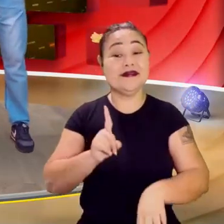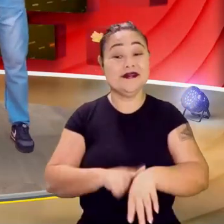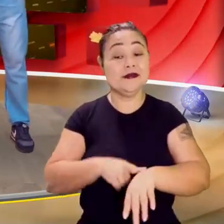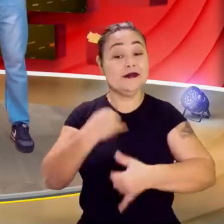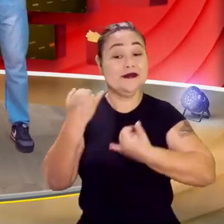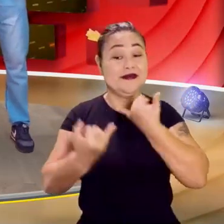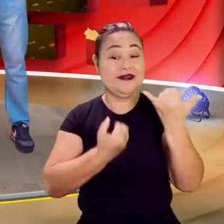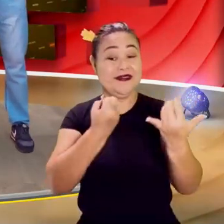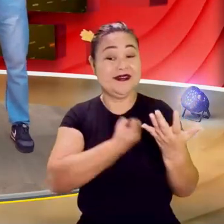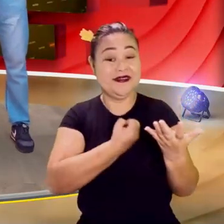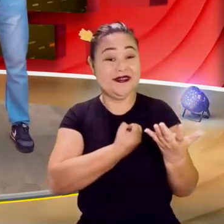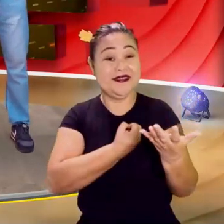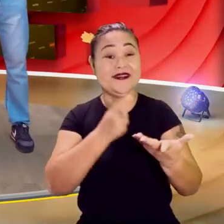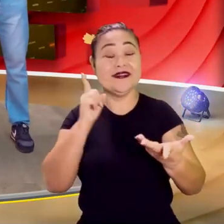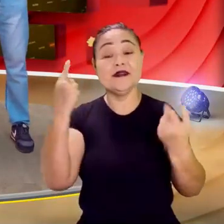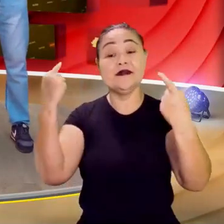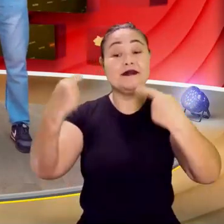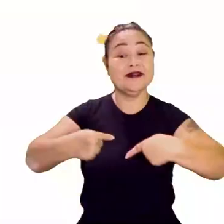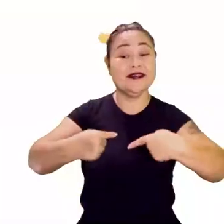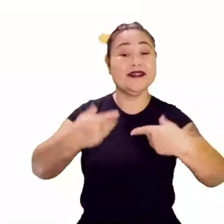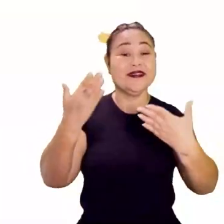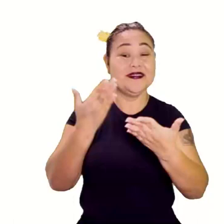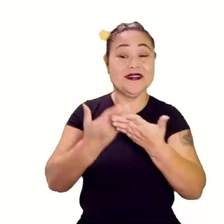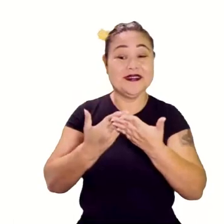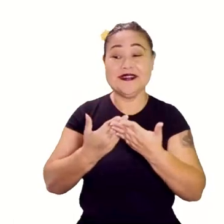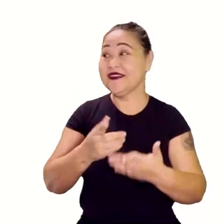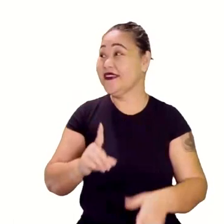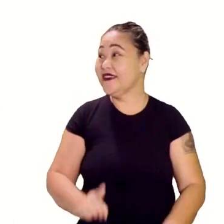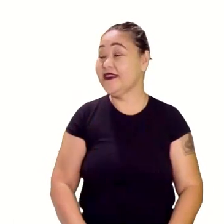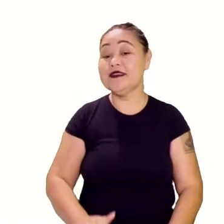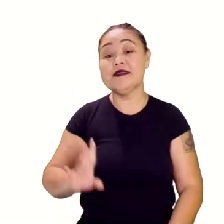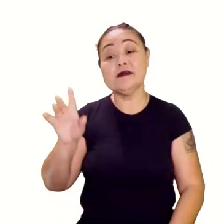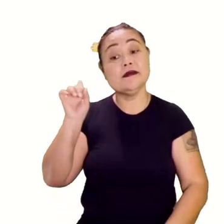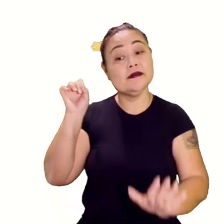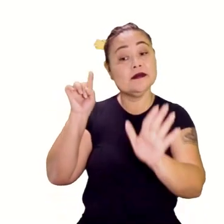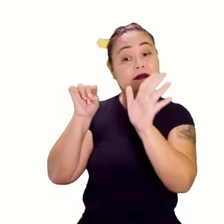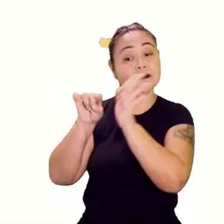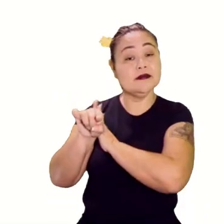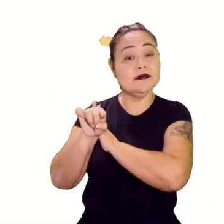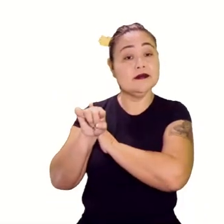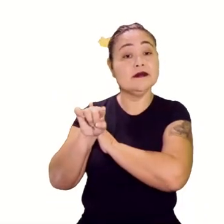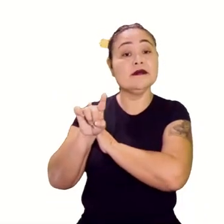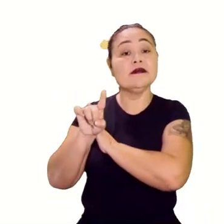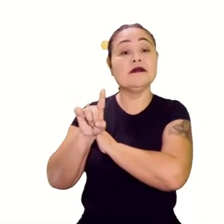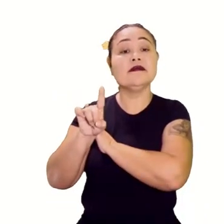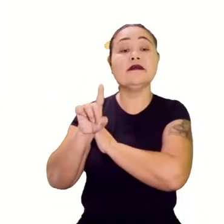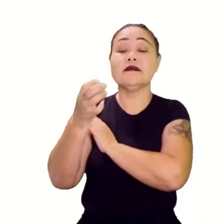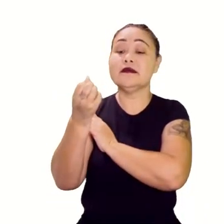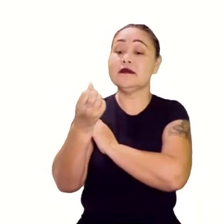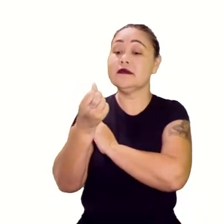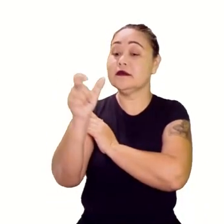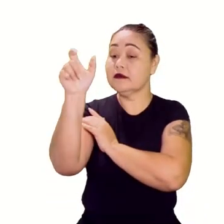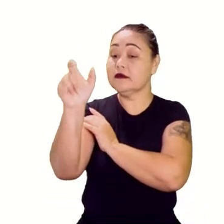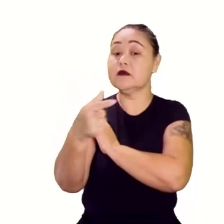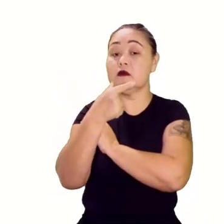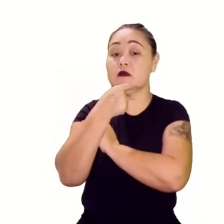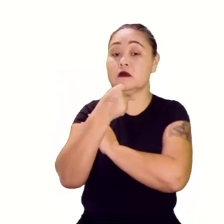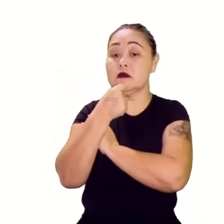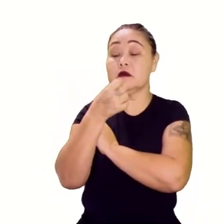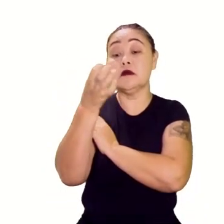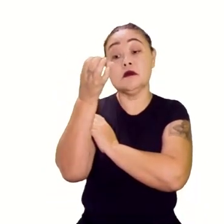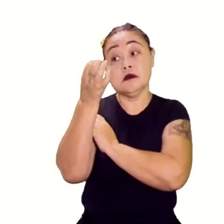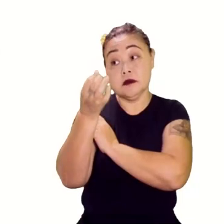hora de ir brincando com os números. Qual é o desafio da aula de hoje? Olha lá. A pergunta é... 6 homens